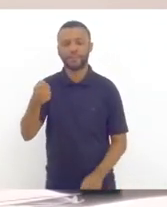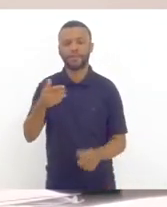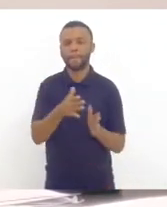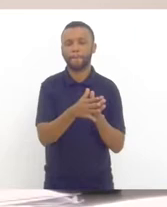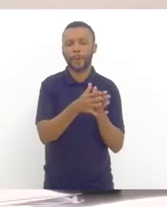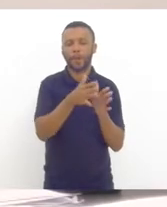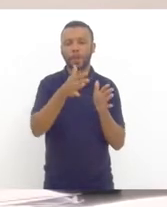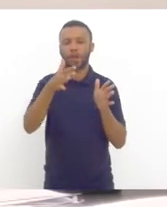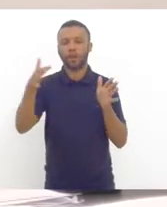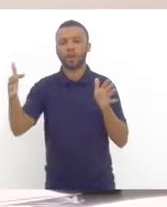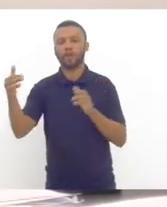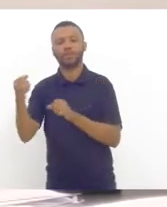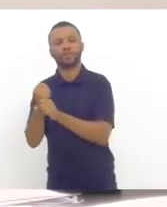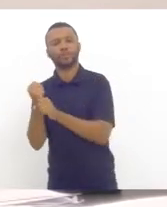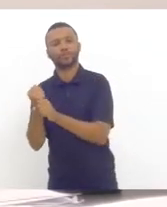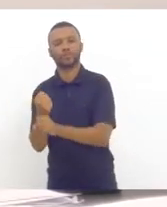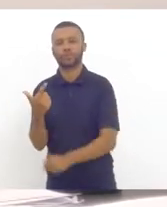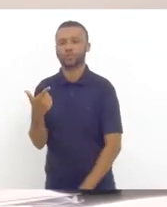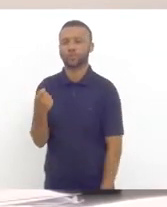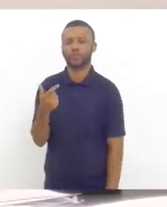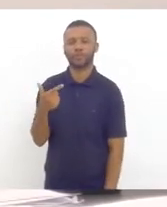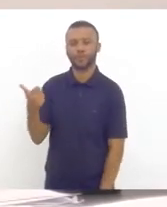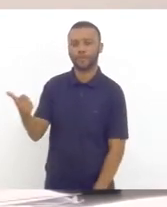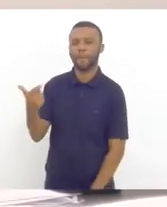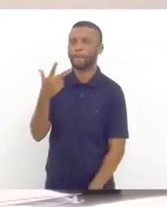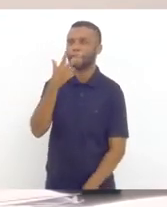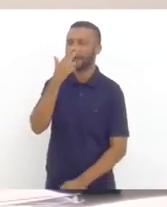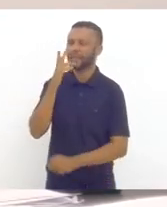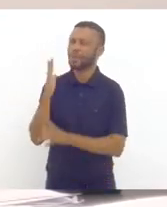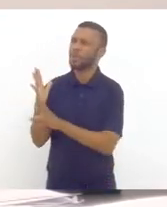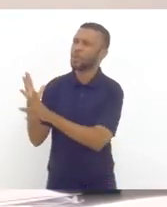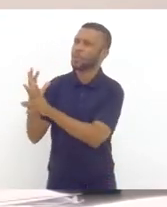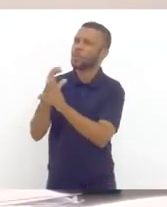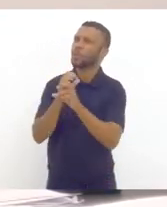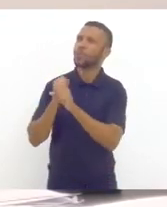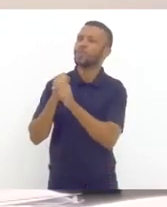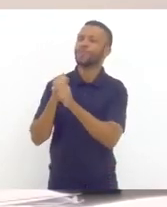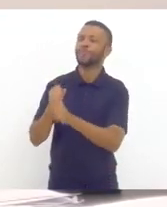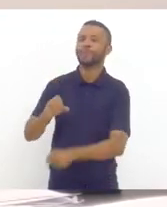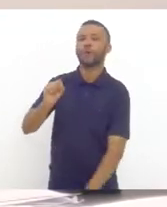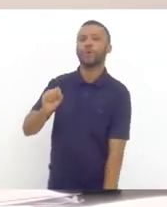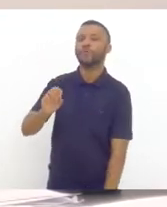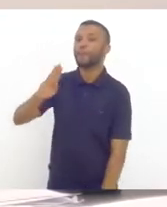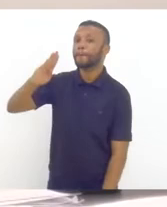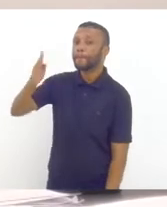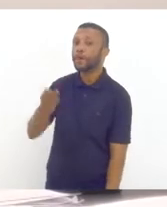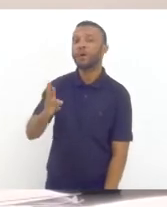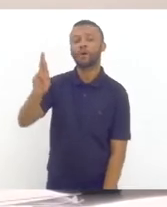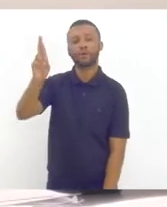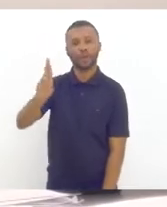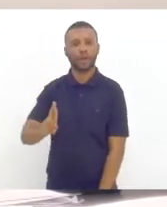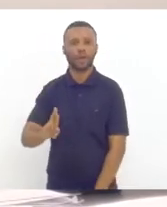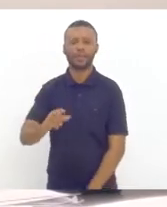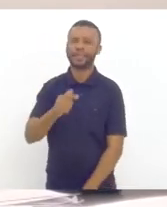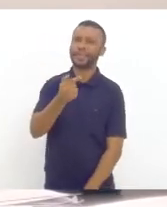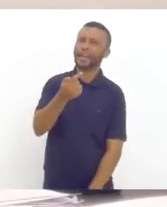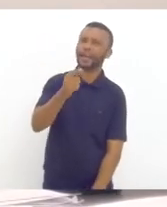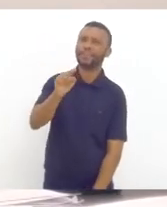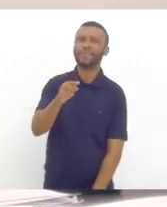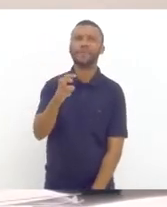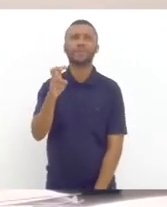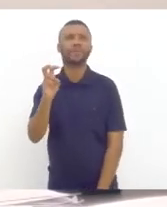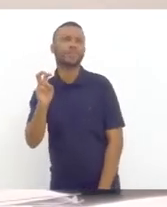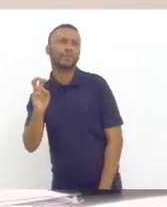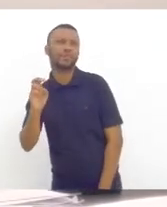é aproximadamente 8 bilhões de reais. Se não é 8, é 7,5, se não é